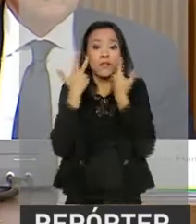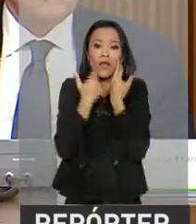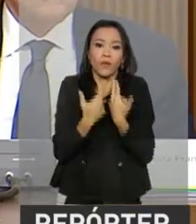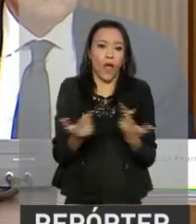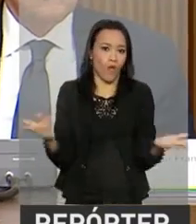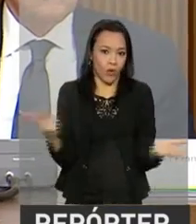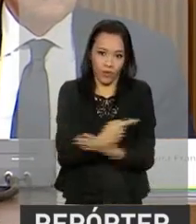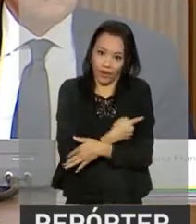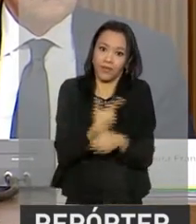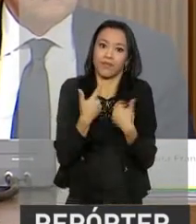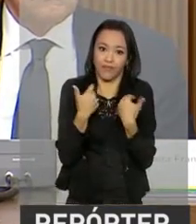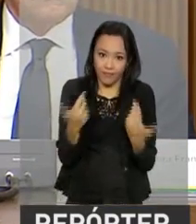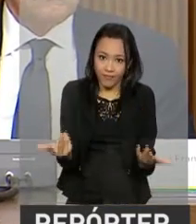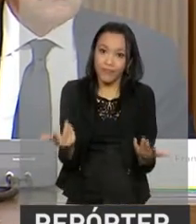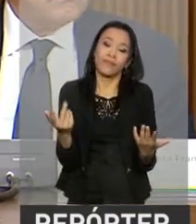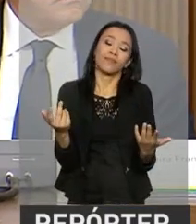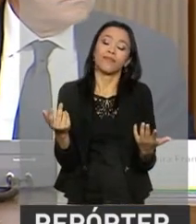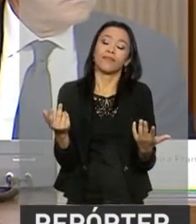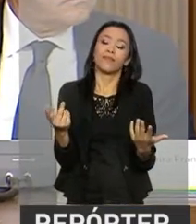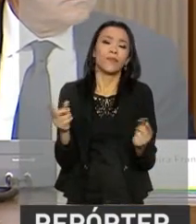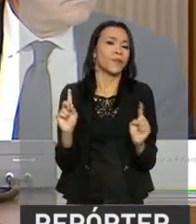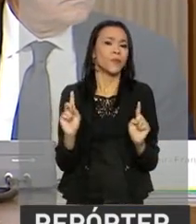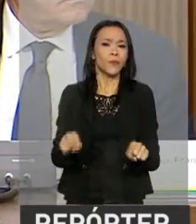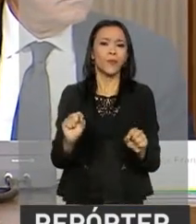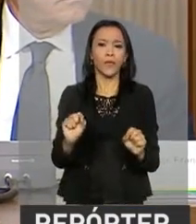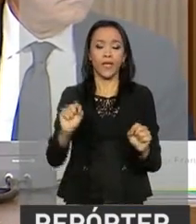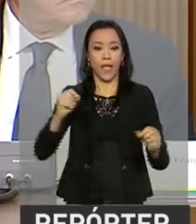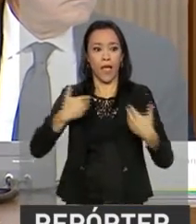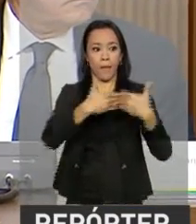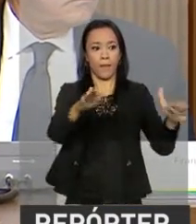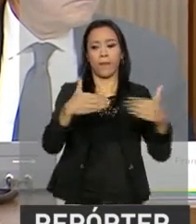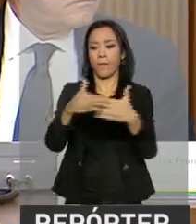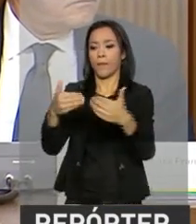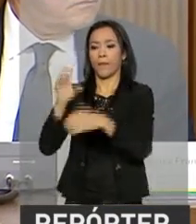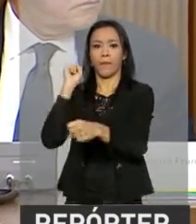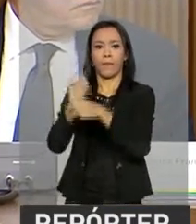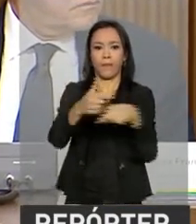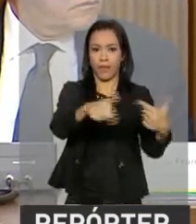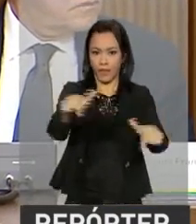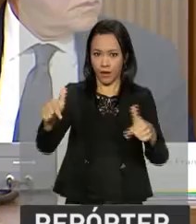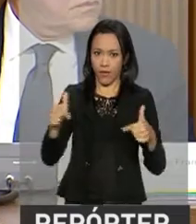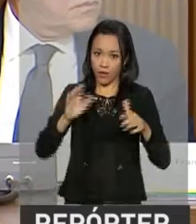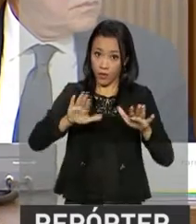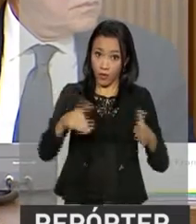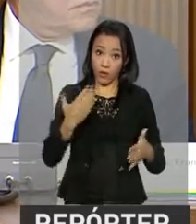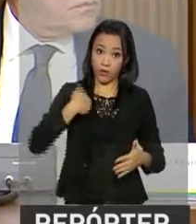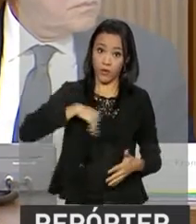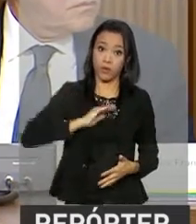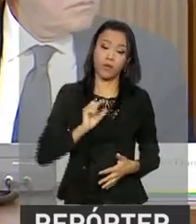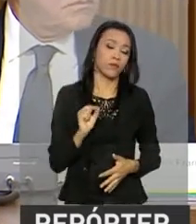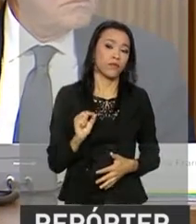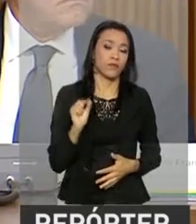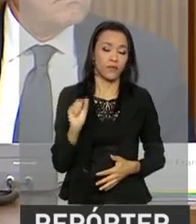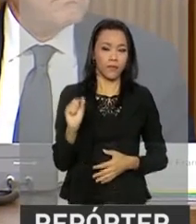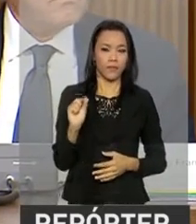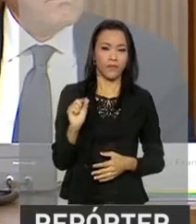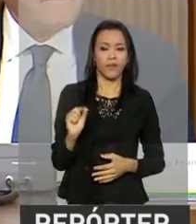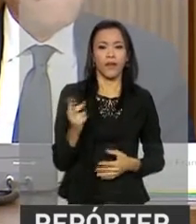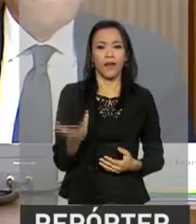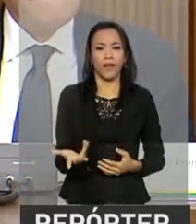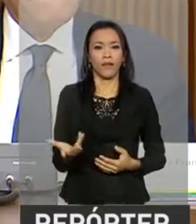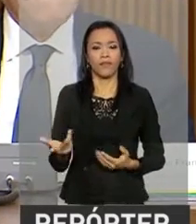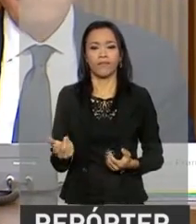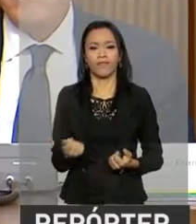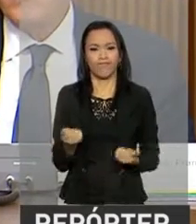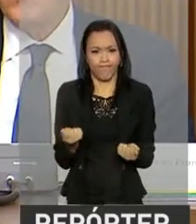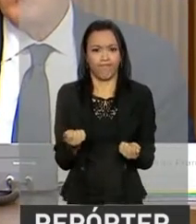natural exatamente abertura de empregos porque do instante que nós tivemos uma atividade bastante